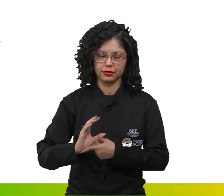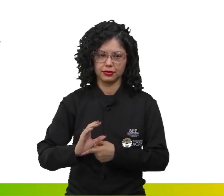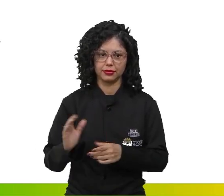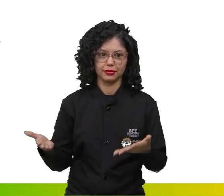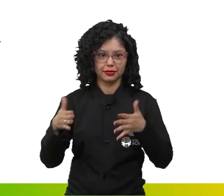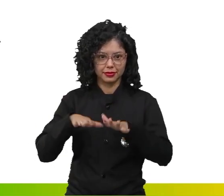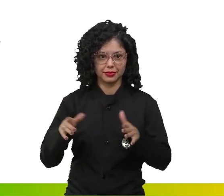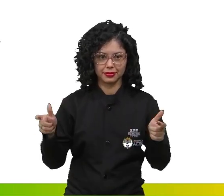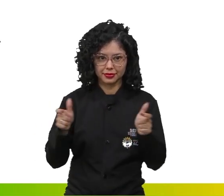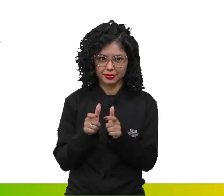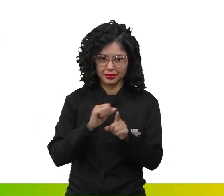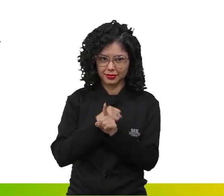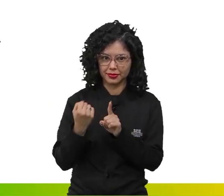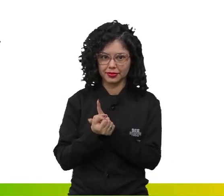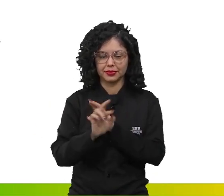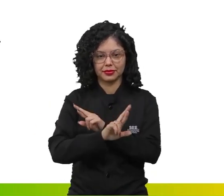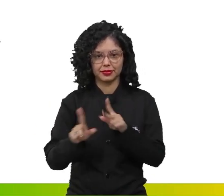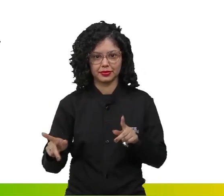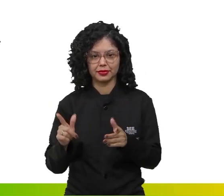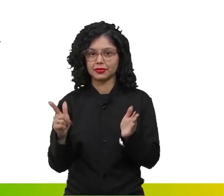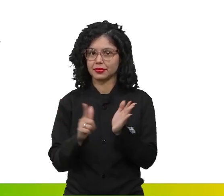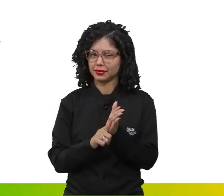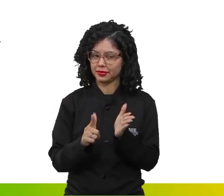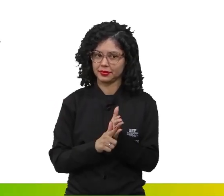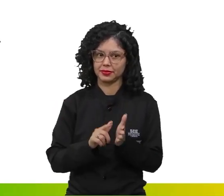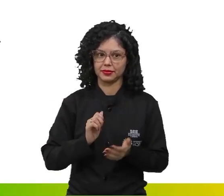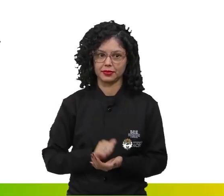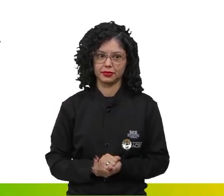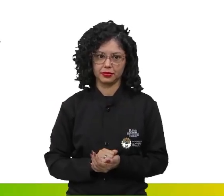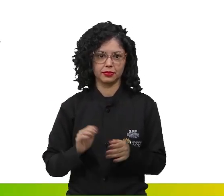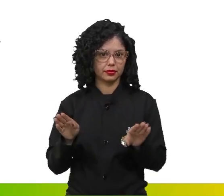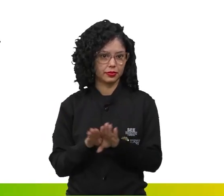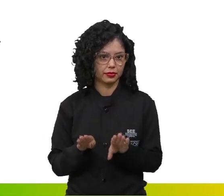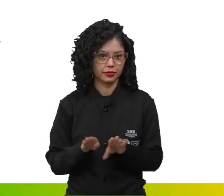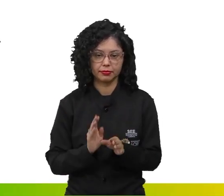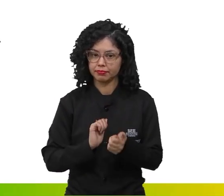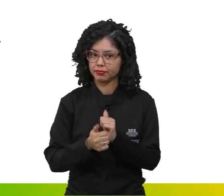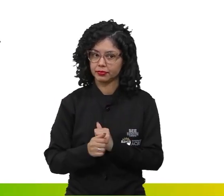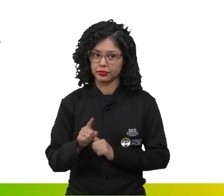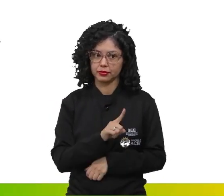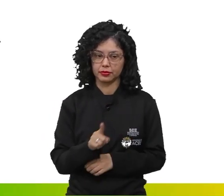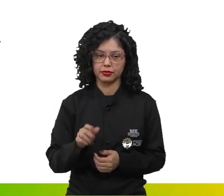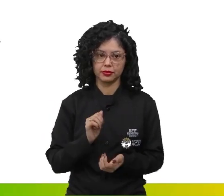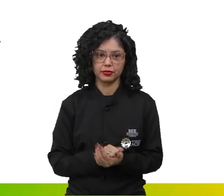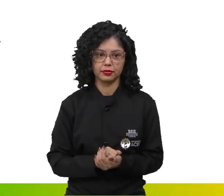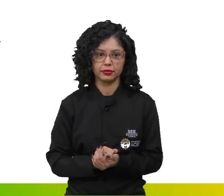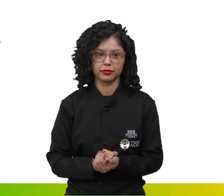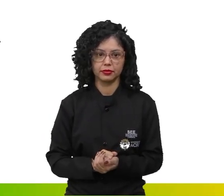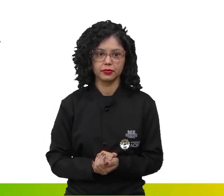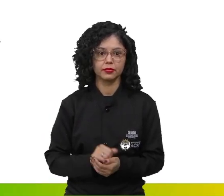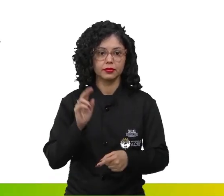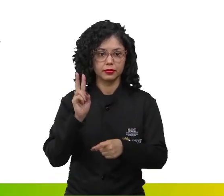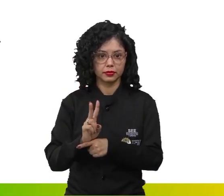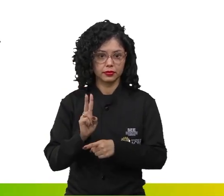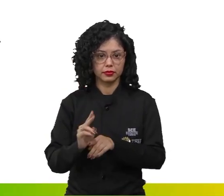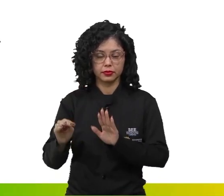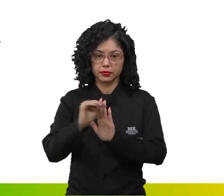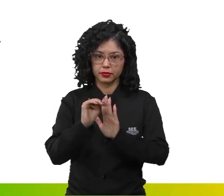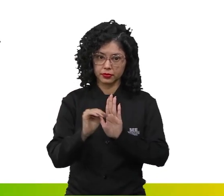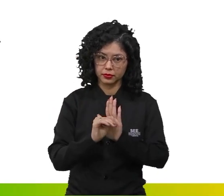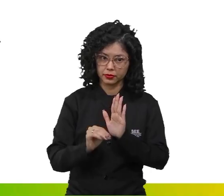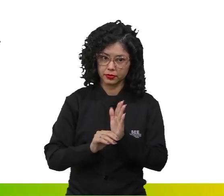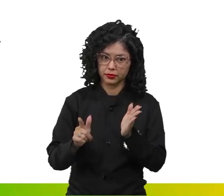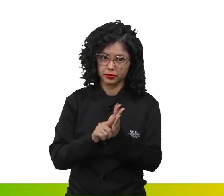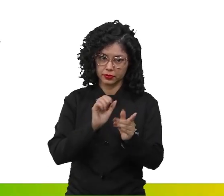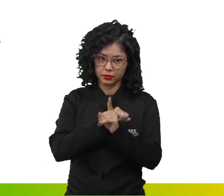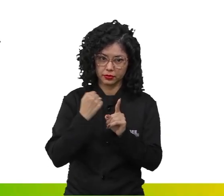inclusão de minorias sociais em diferentes papéis também não se adequa. Letra D, atribuição de